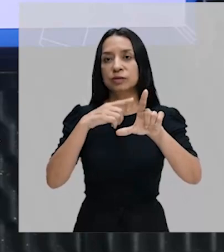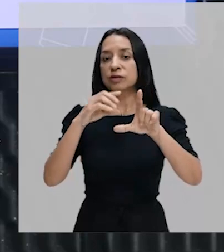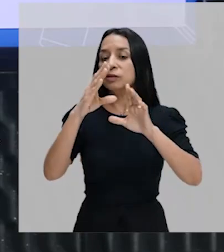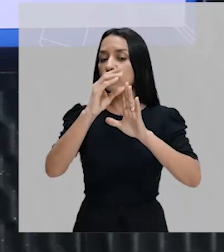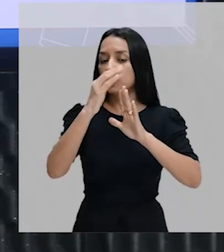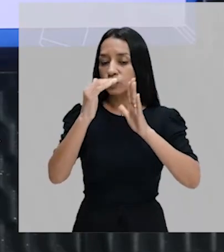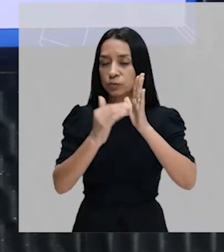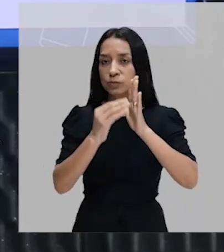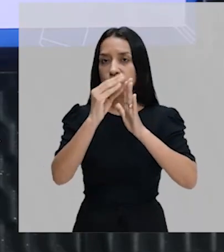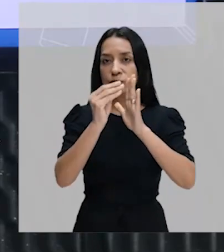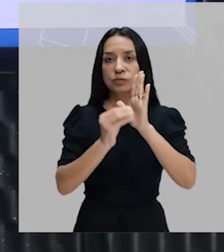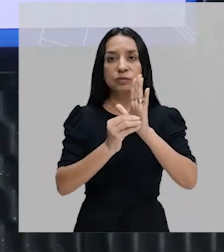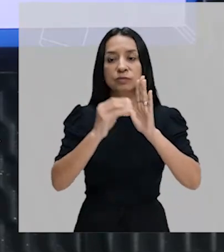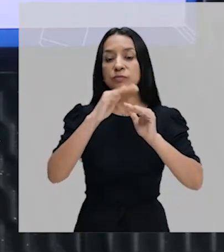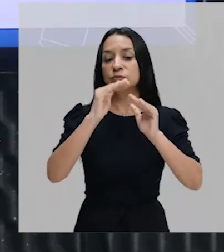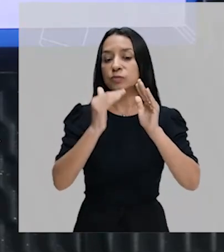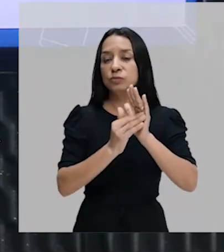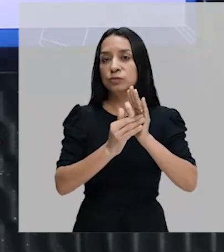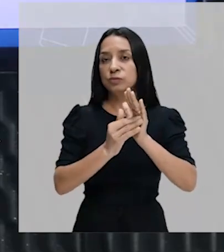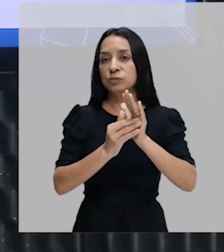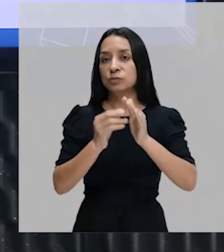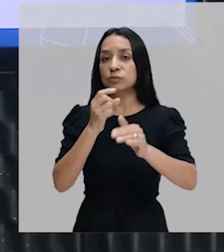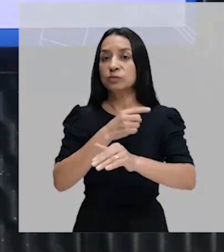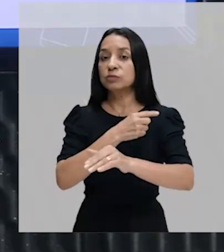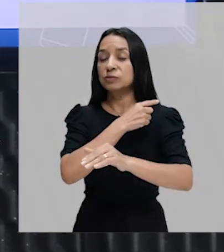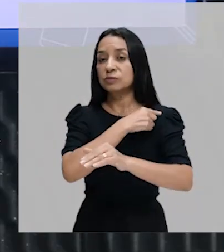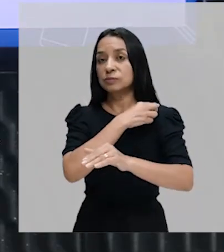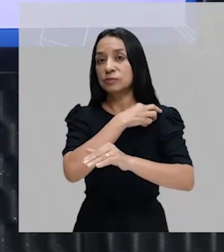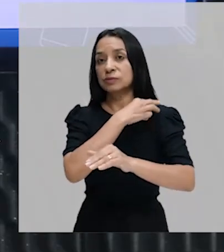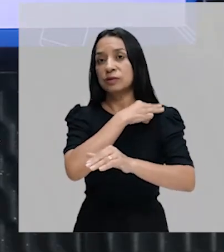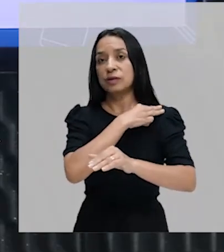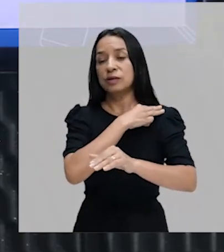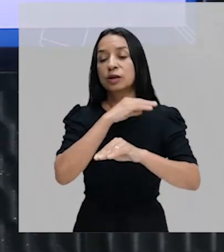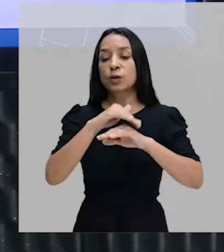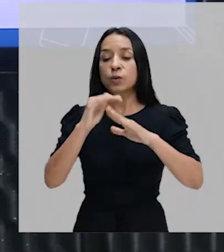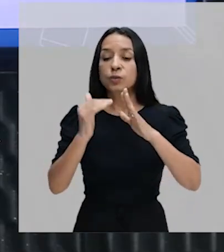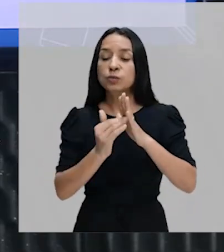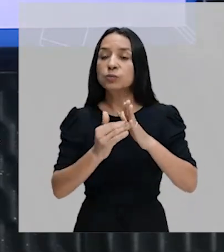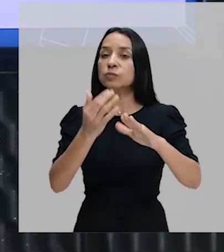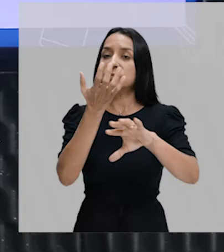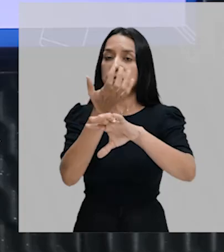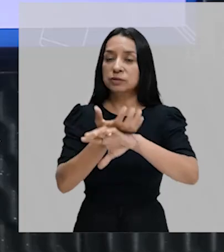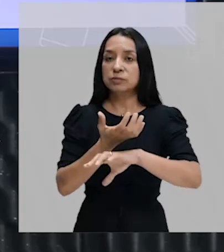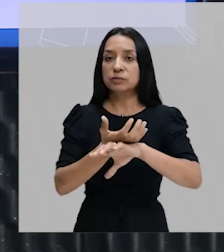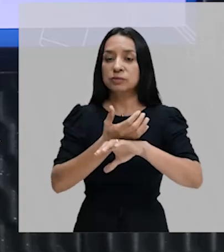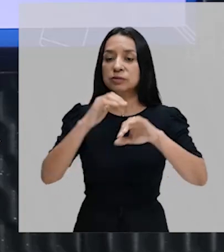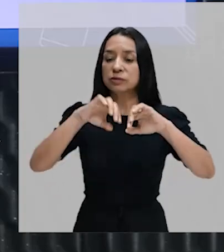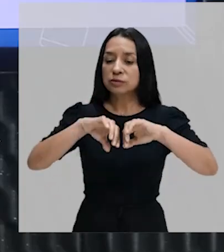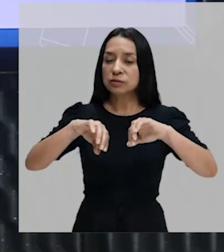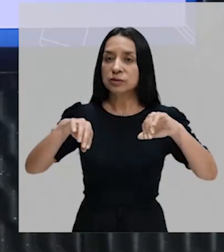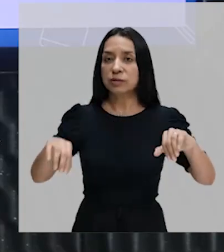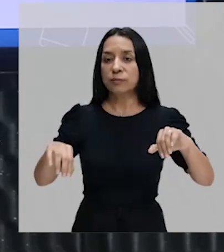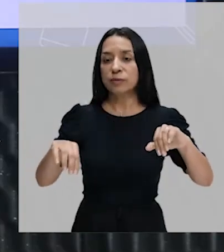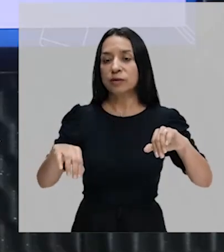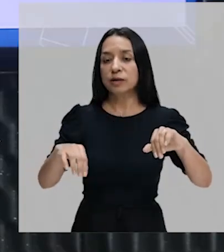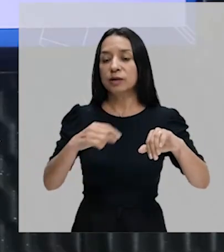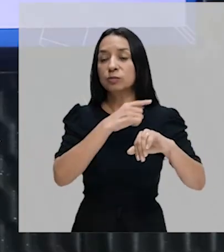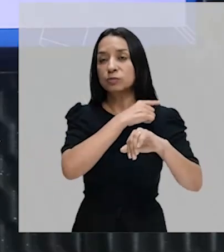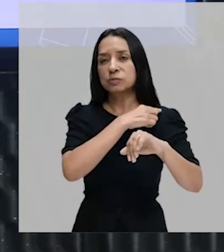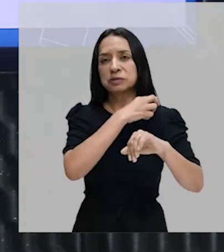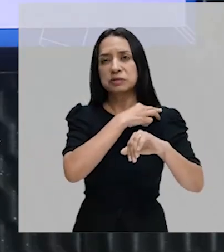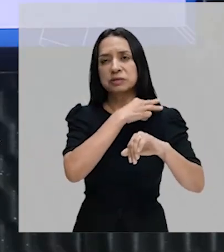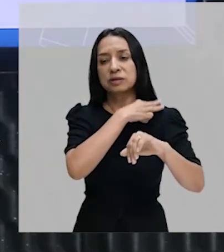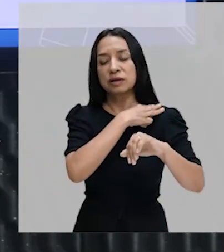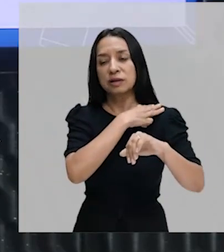séries do ensino médio, todas as disciplinas do ensino médio também, tá? Separado por série, separado por assunto, separado